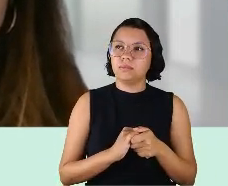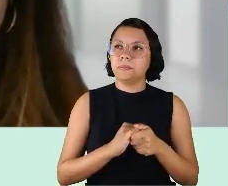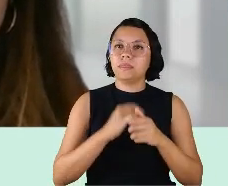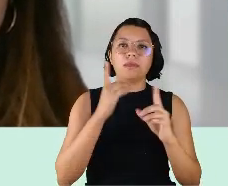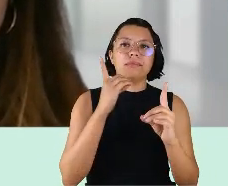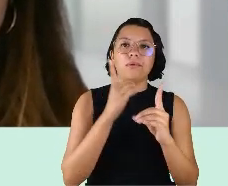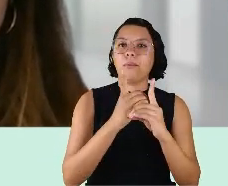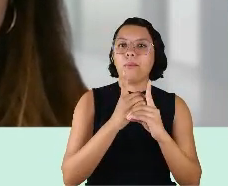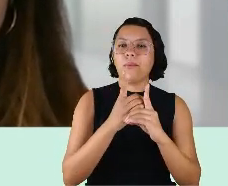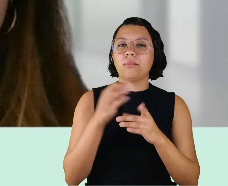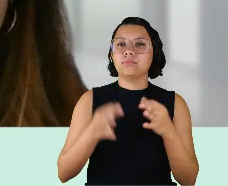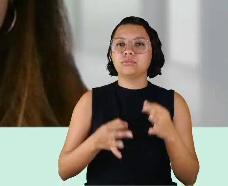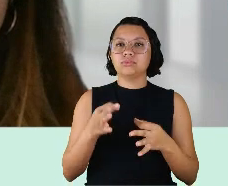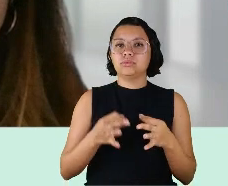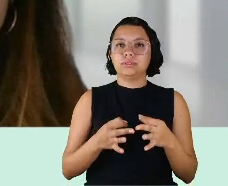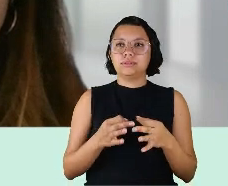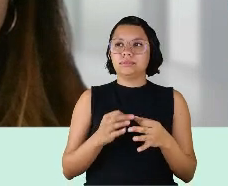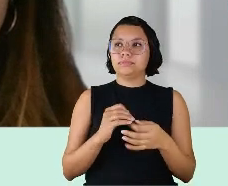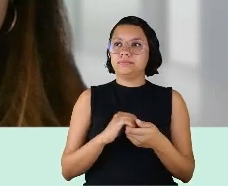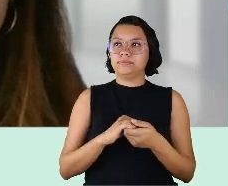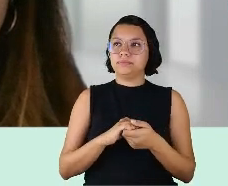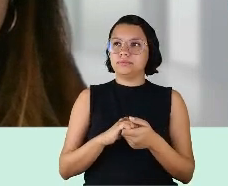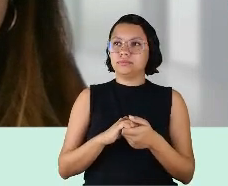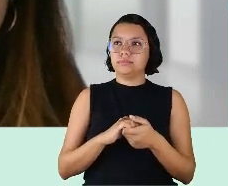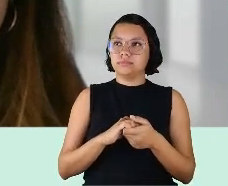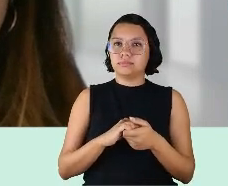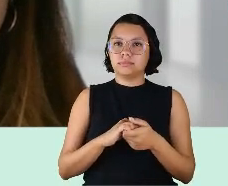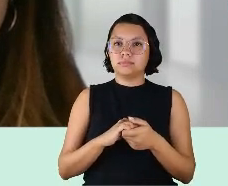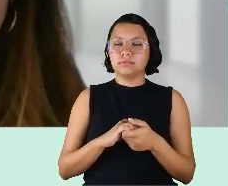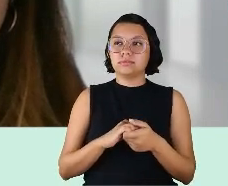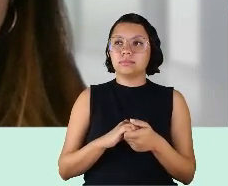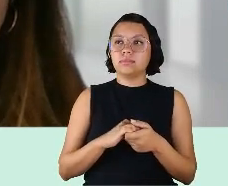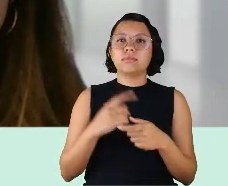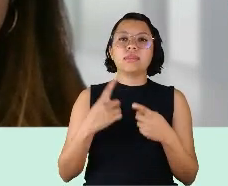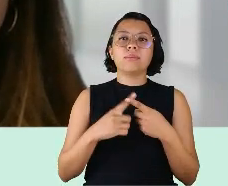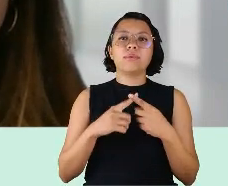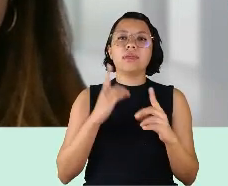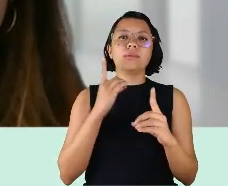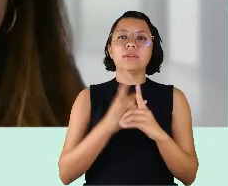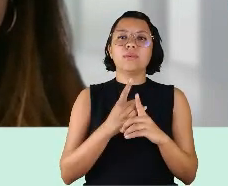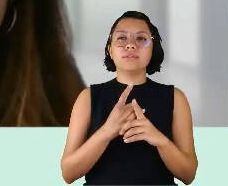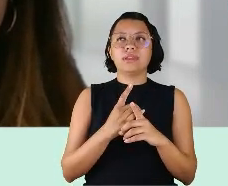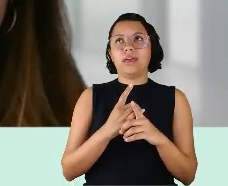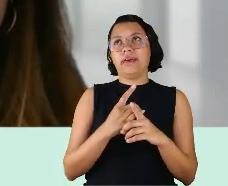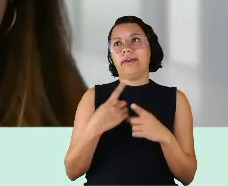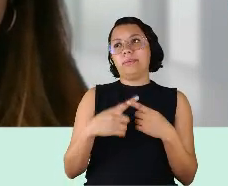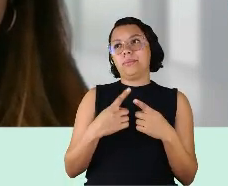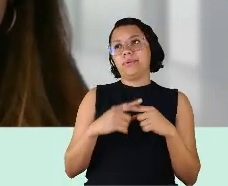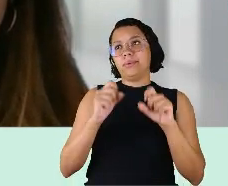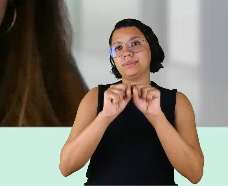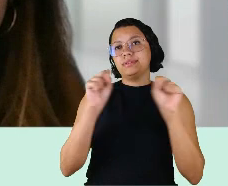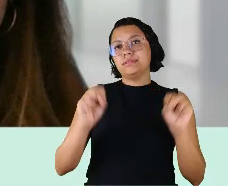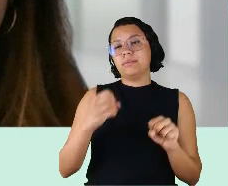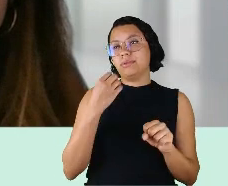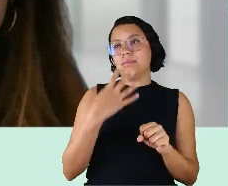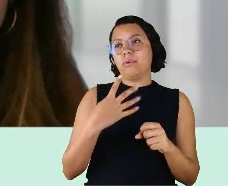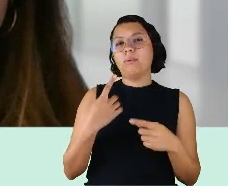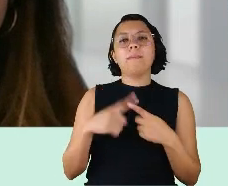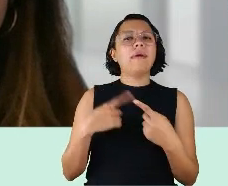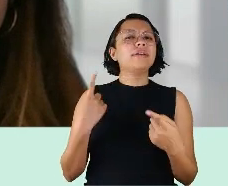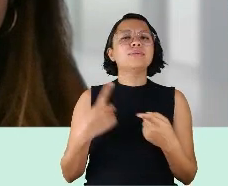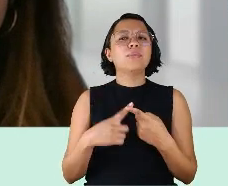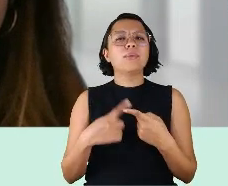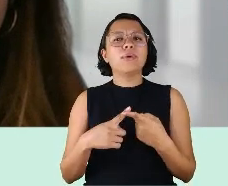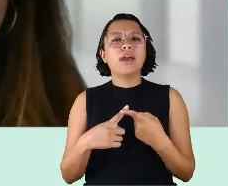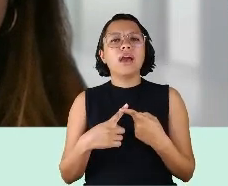Não se localizam juízes que estão no plantão. Aí por que não localiza? Porque o sistema não está pegando. Mas por quê? Porque ele